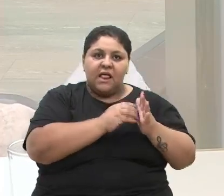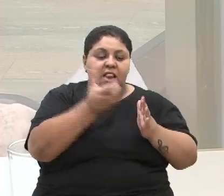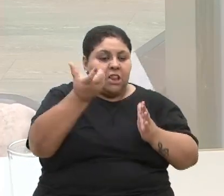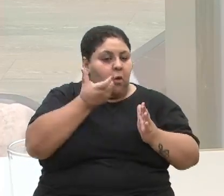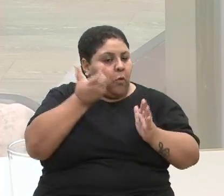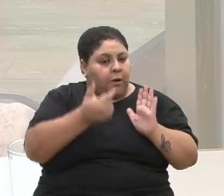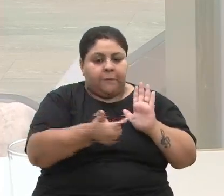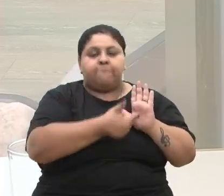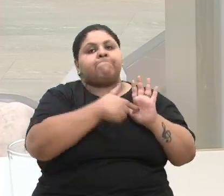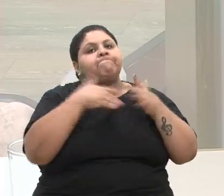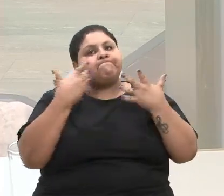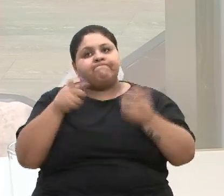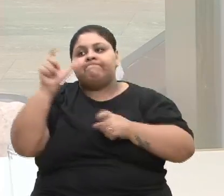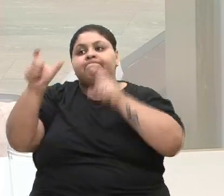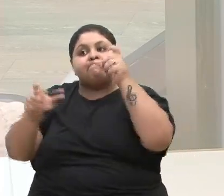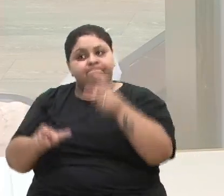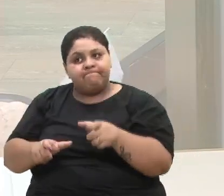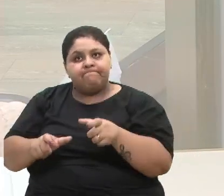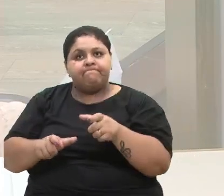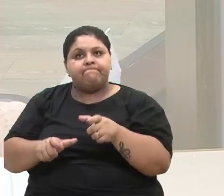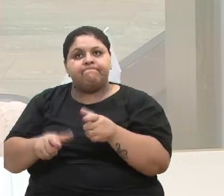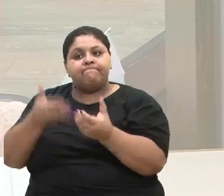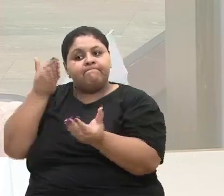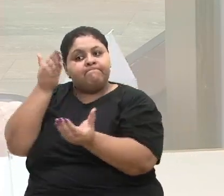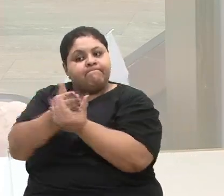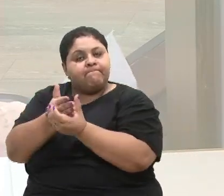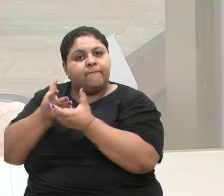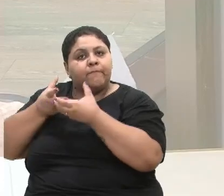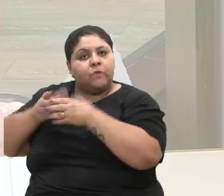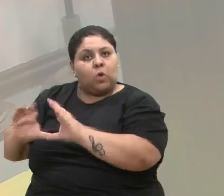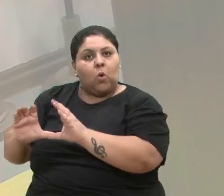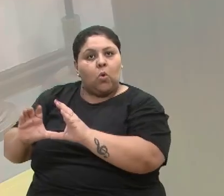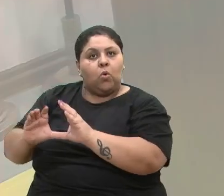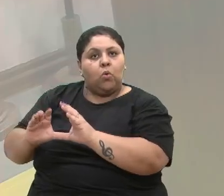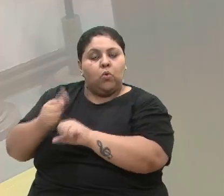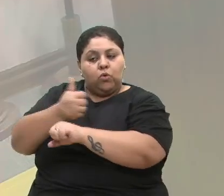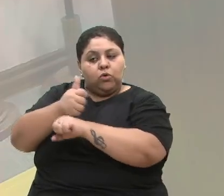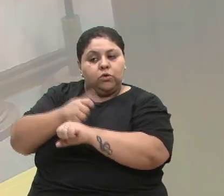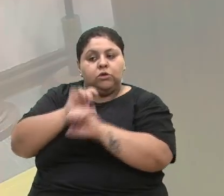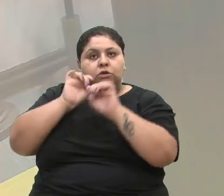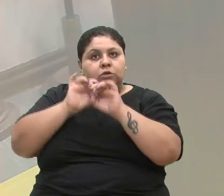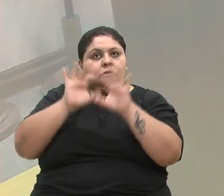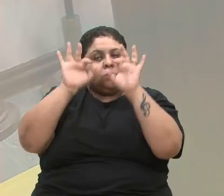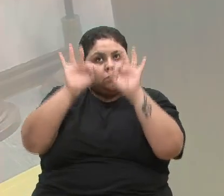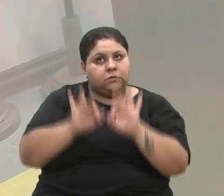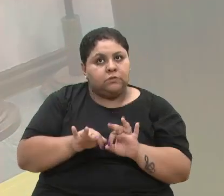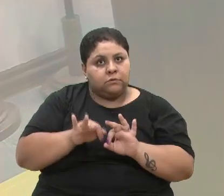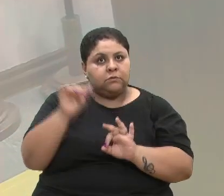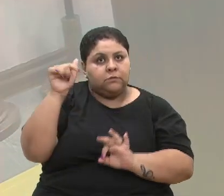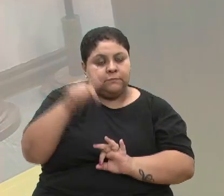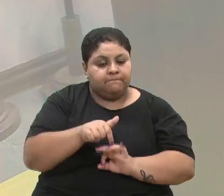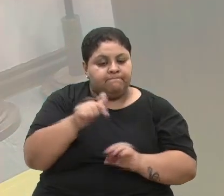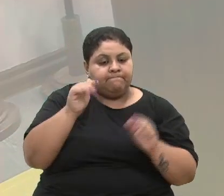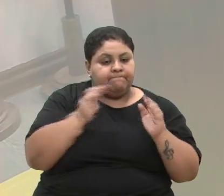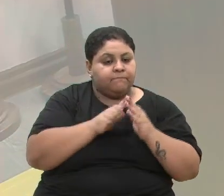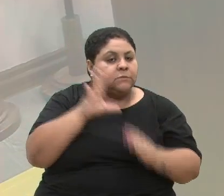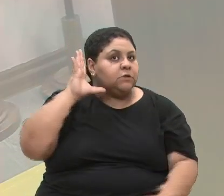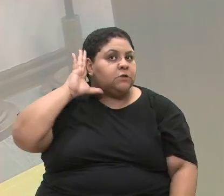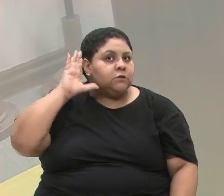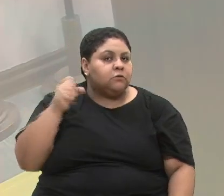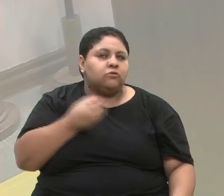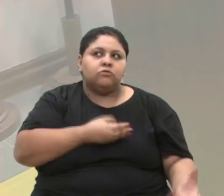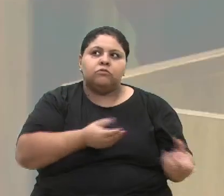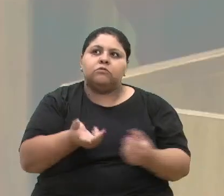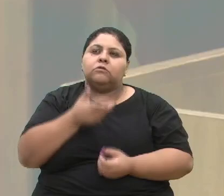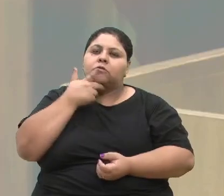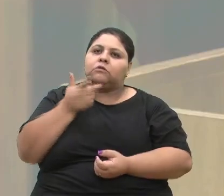isso, bom, daí a pessoa tem que abrir uma sindicância contra o servidor. Só para concluir, senhora presidente, aqui dentro dessa casa eu ouço muito falar a